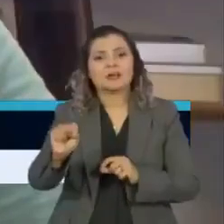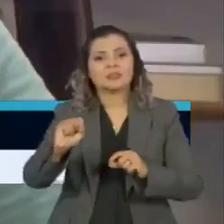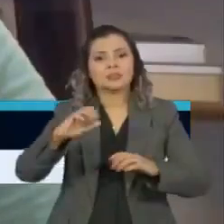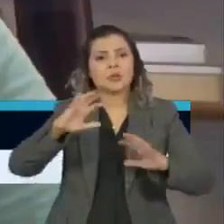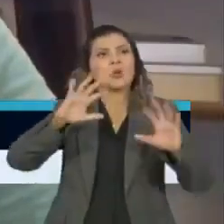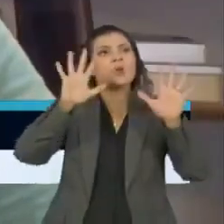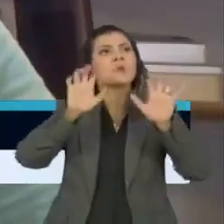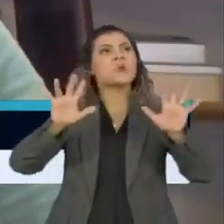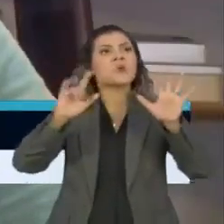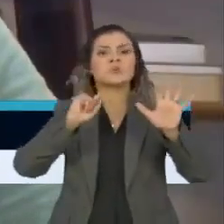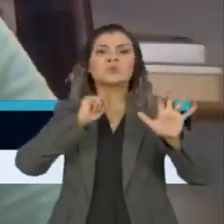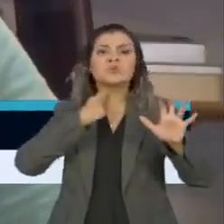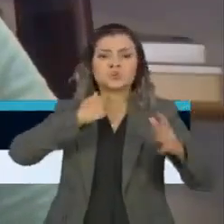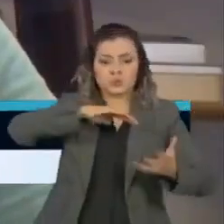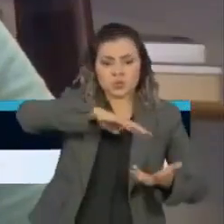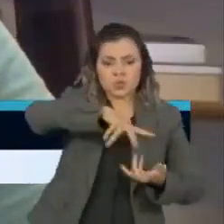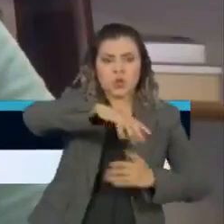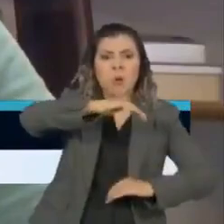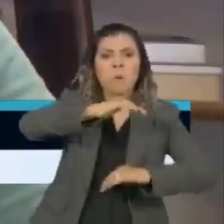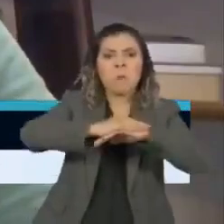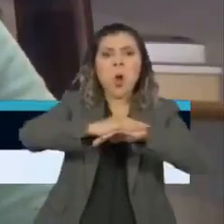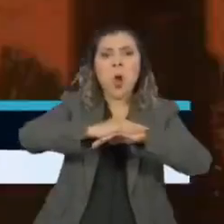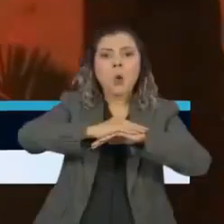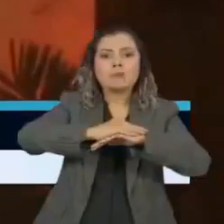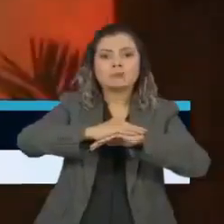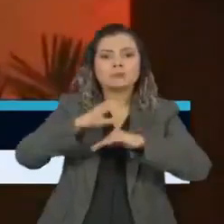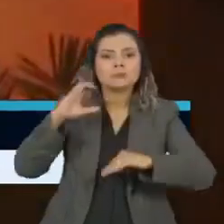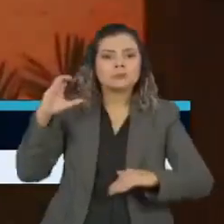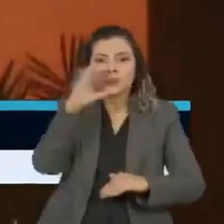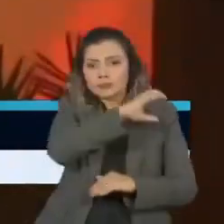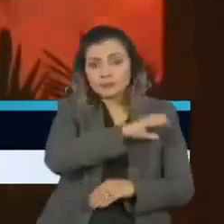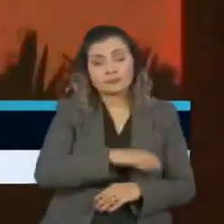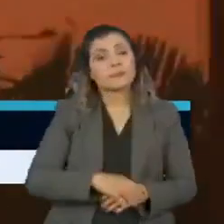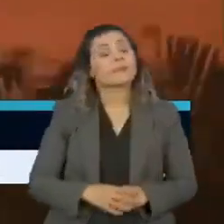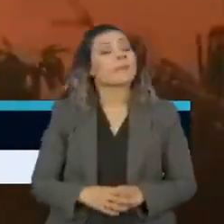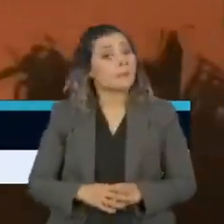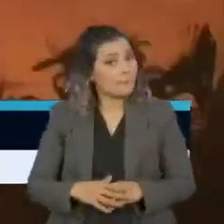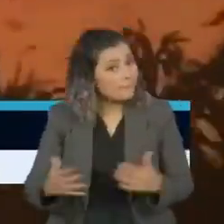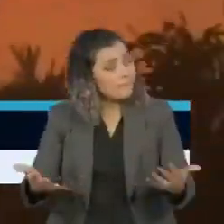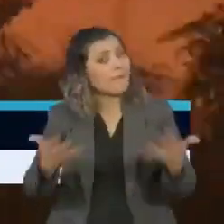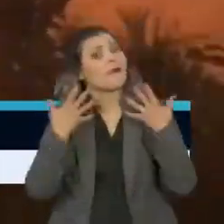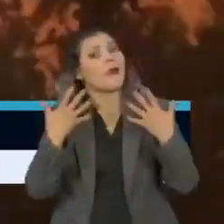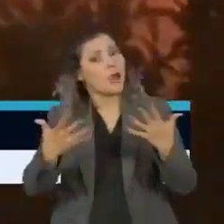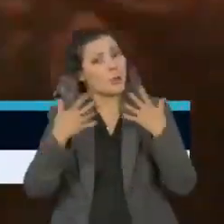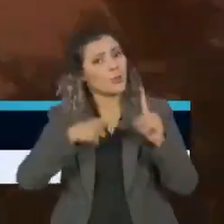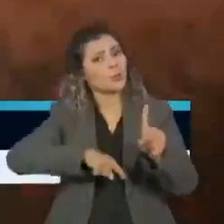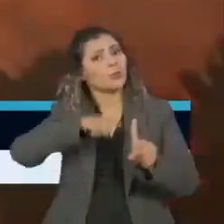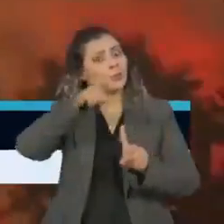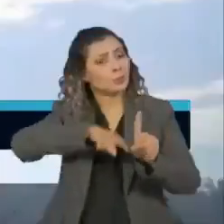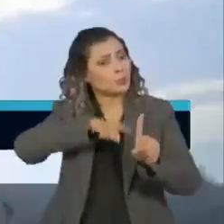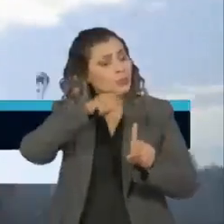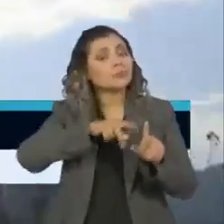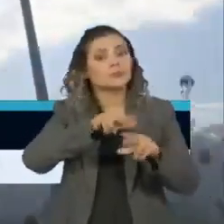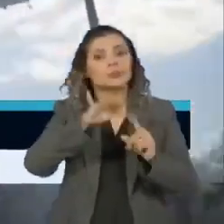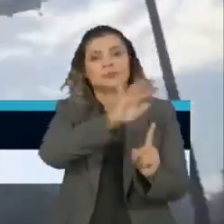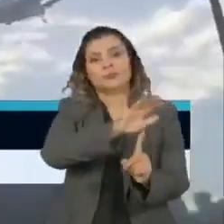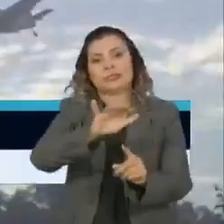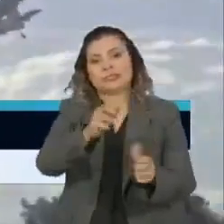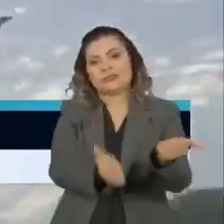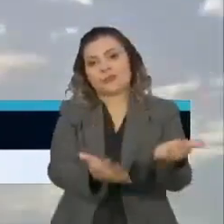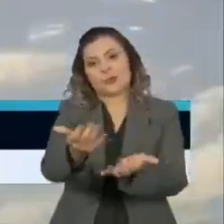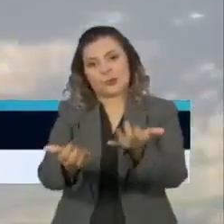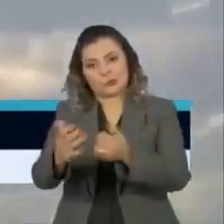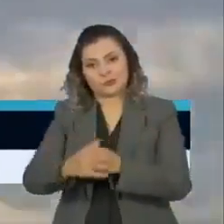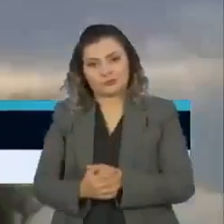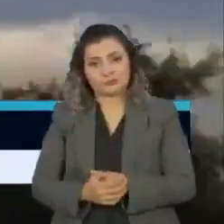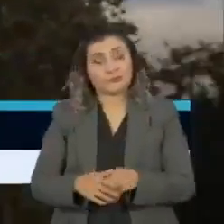estufa, que agravam ainda mais a crise climática que a gente vive. O calorão que vem atingindo o país é uma das causas das queimadas.